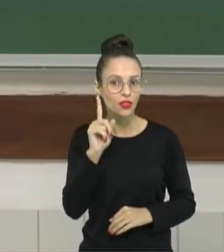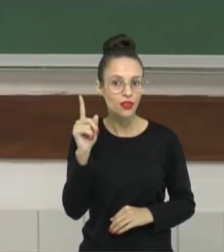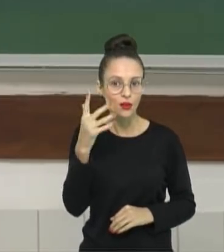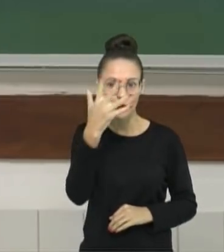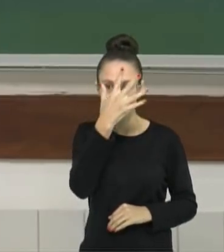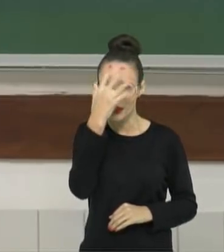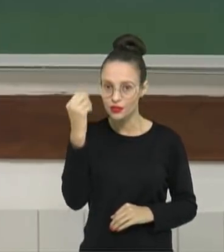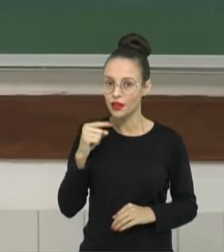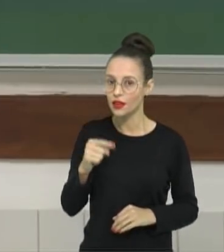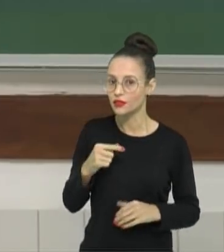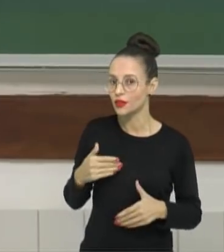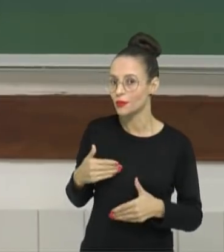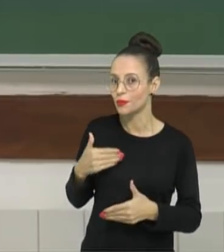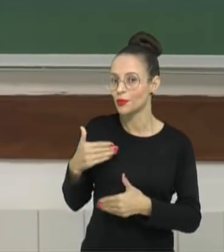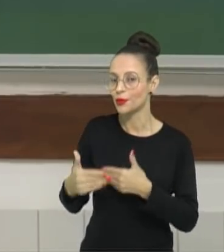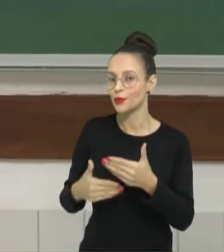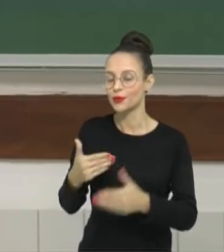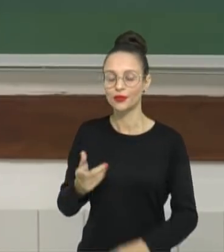esquecer esse processo